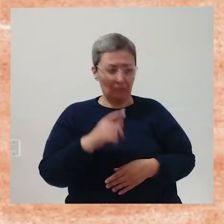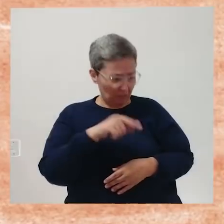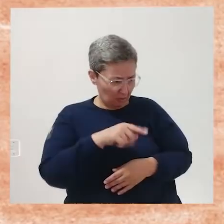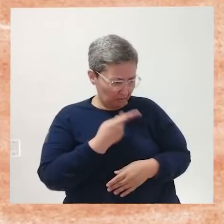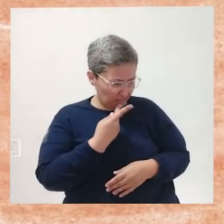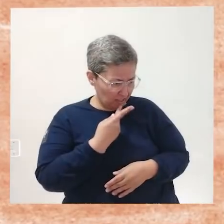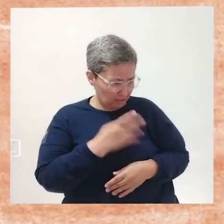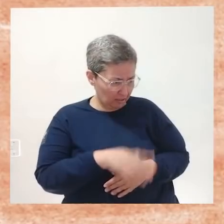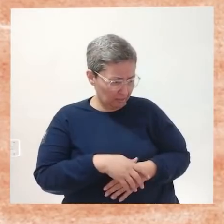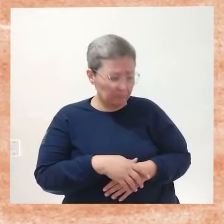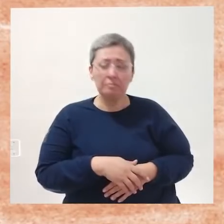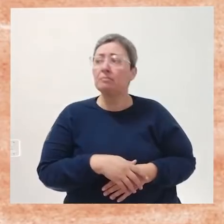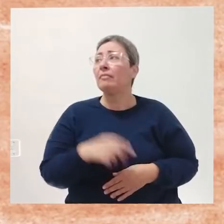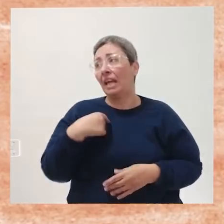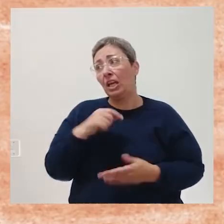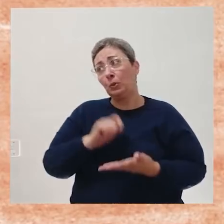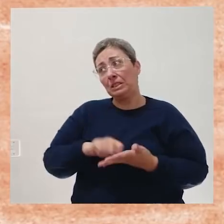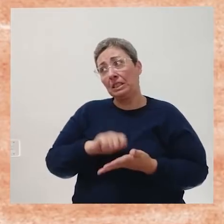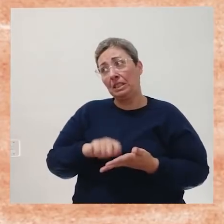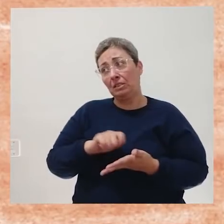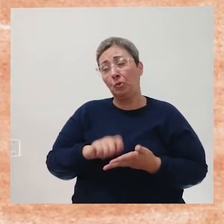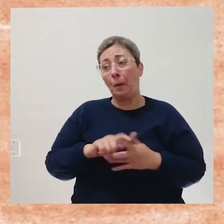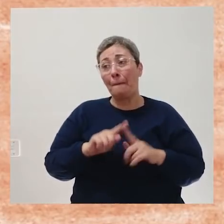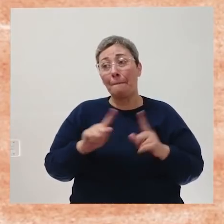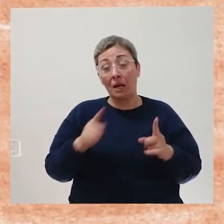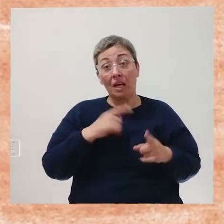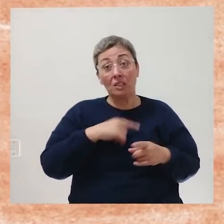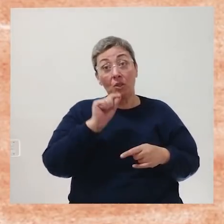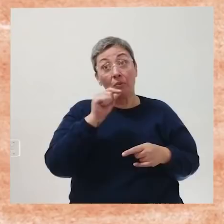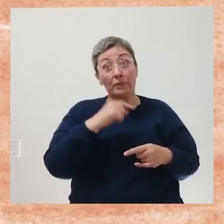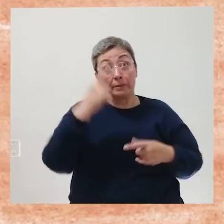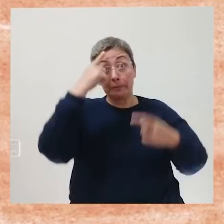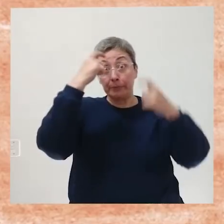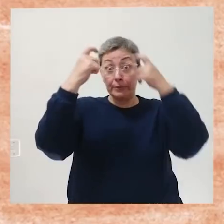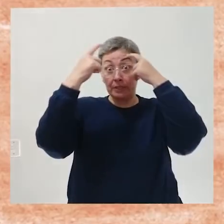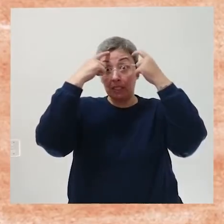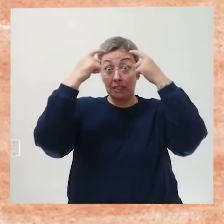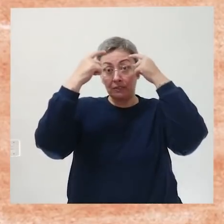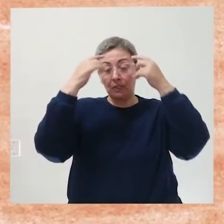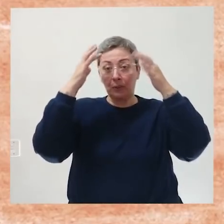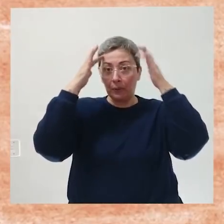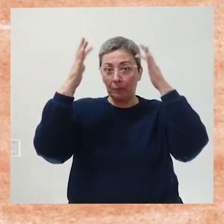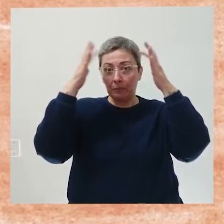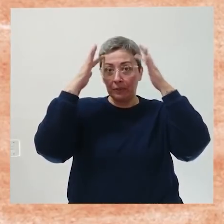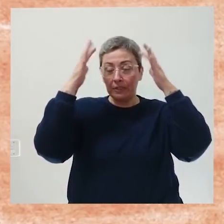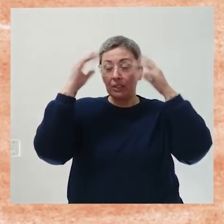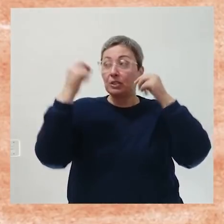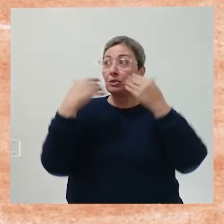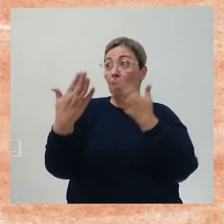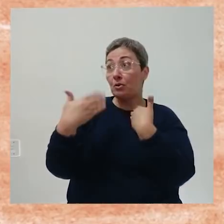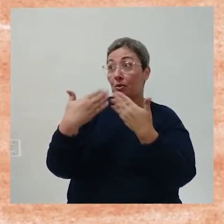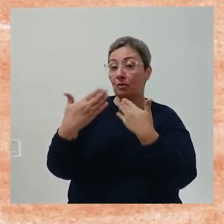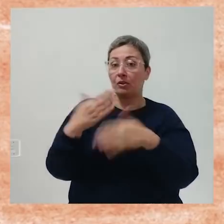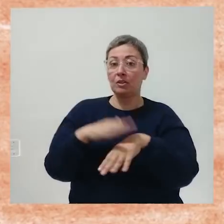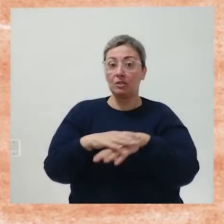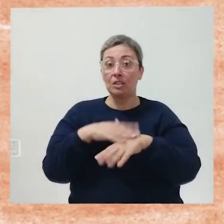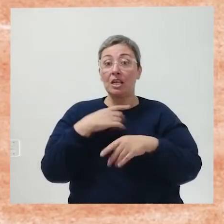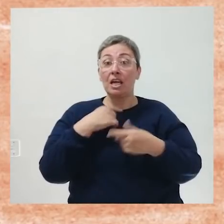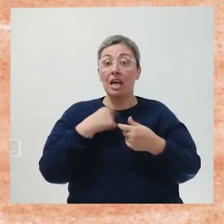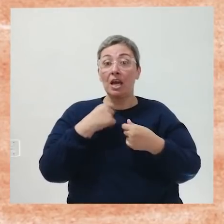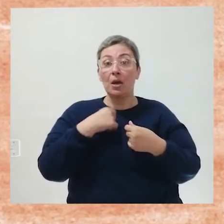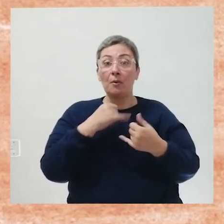Você fala? Eu escrevo. Mas como você é muito criativo, imagina que estejamos conversando. Sou